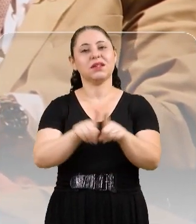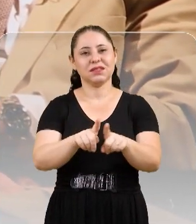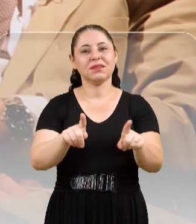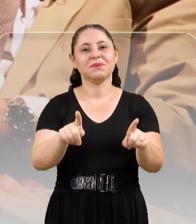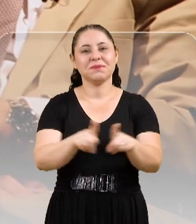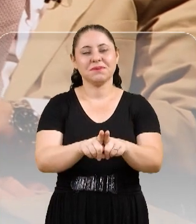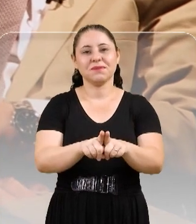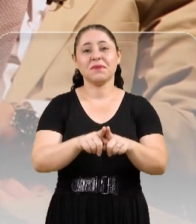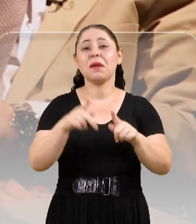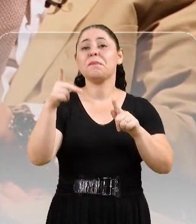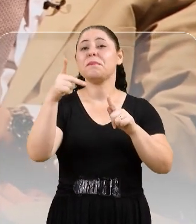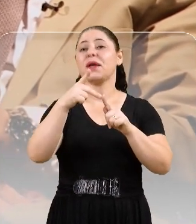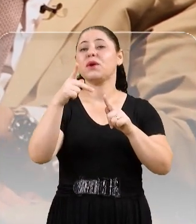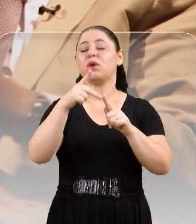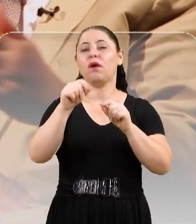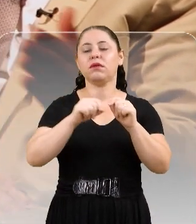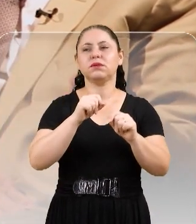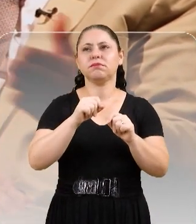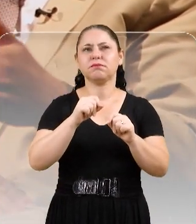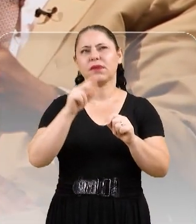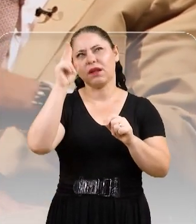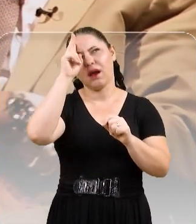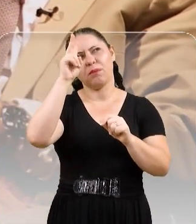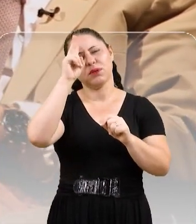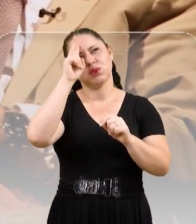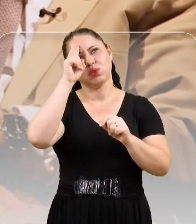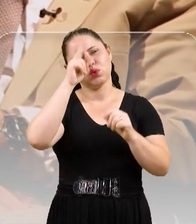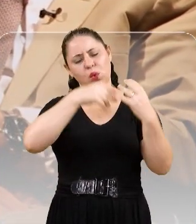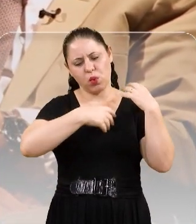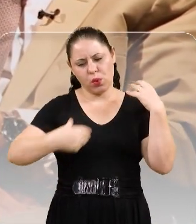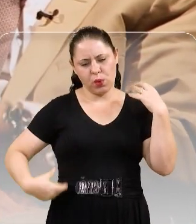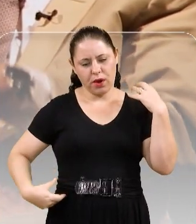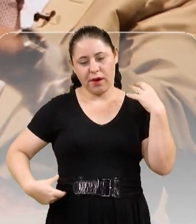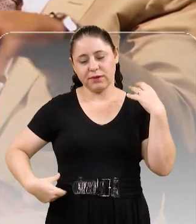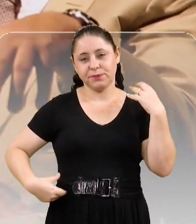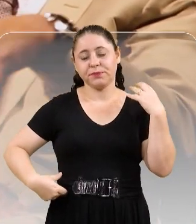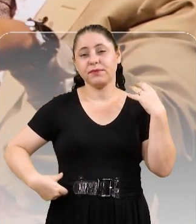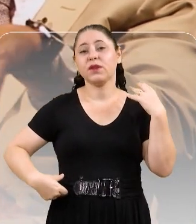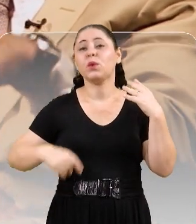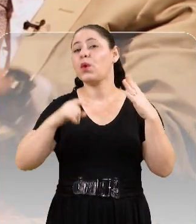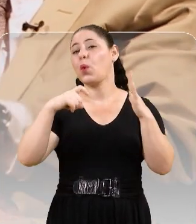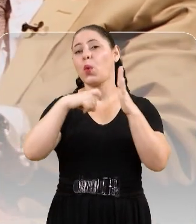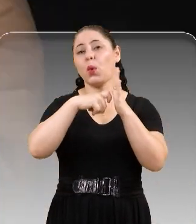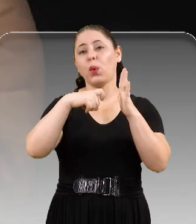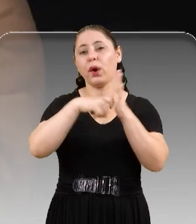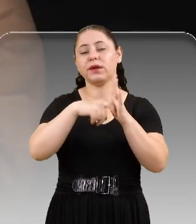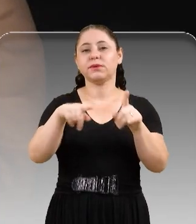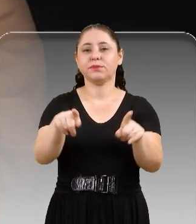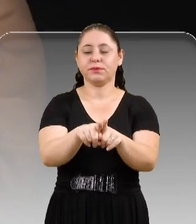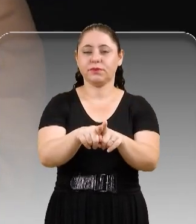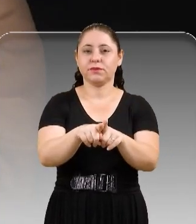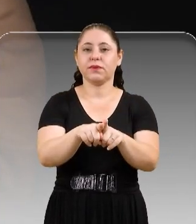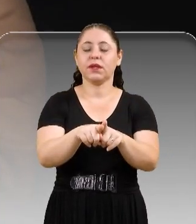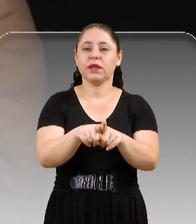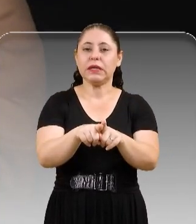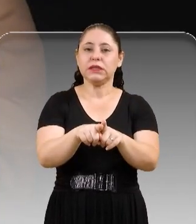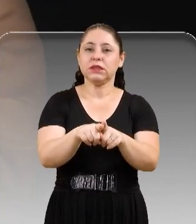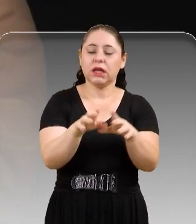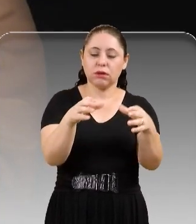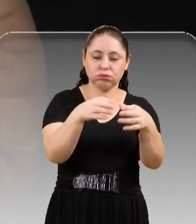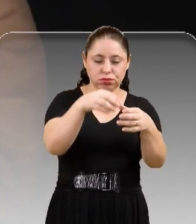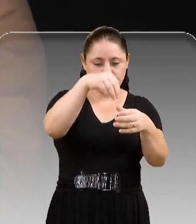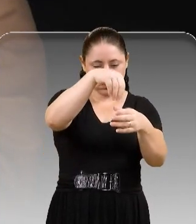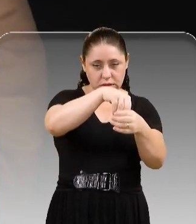lembrança ainda, tomei posse em Coxim, que é a comarca, né, de Pedro, era a circunscrição de Pedro Gomes, num